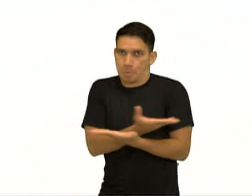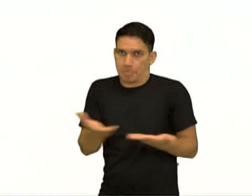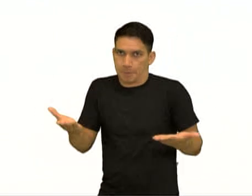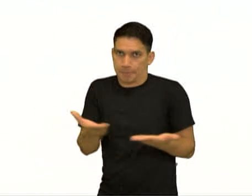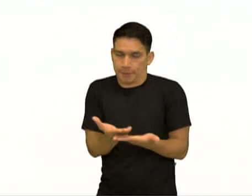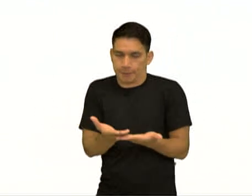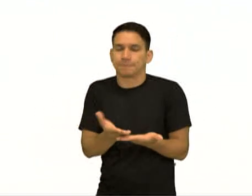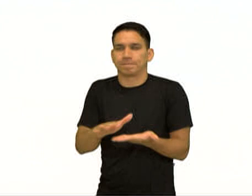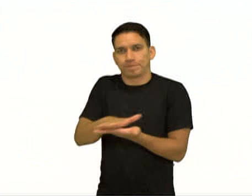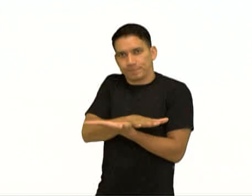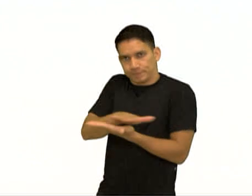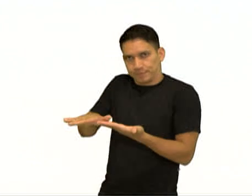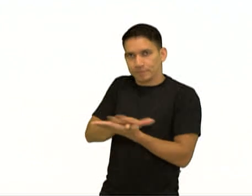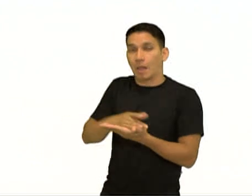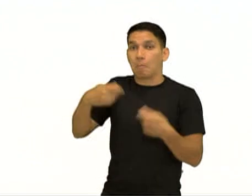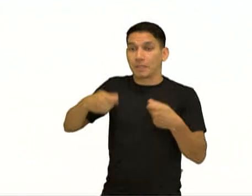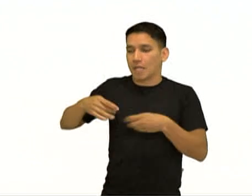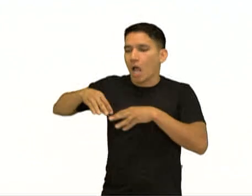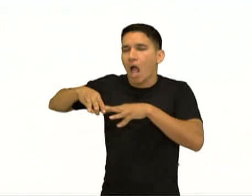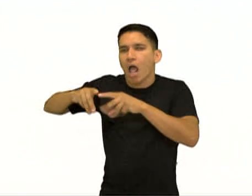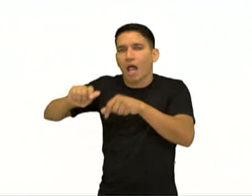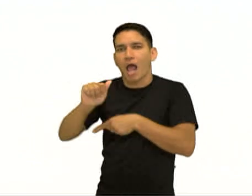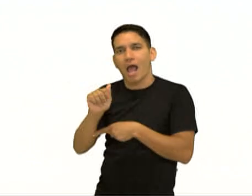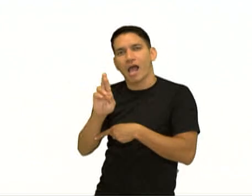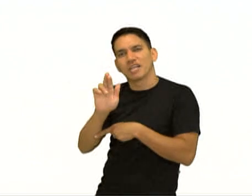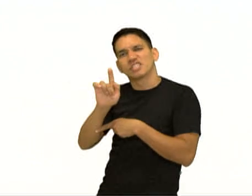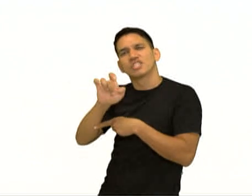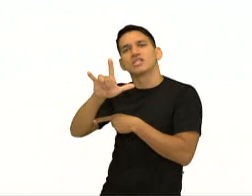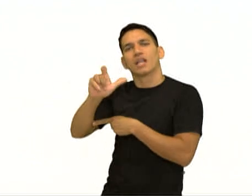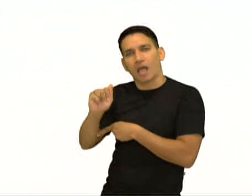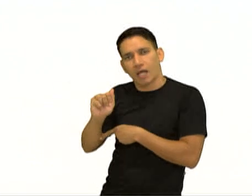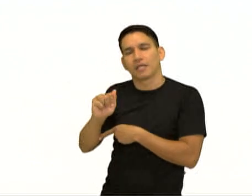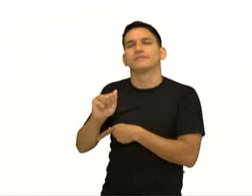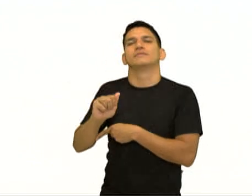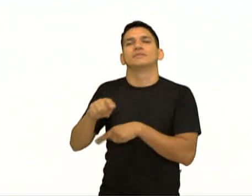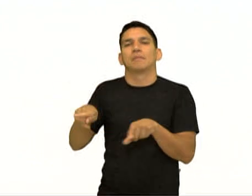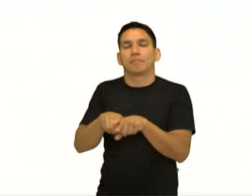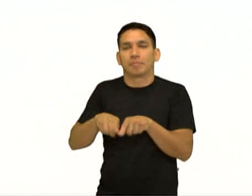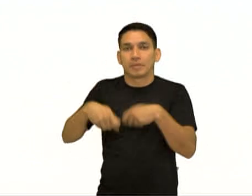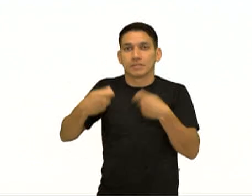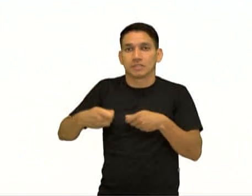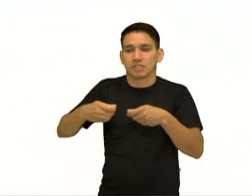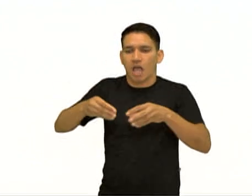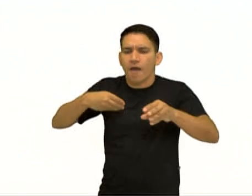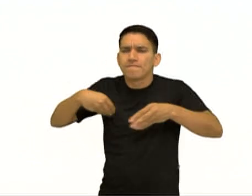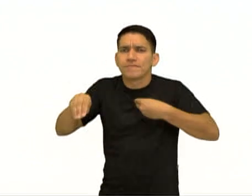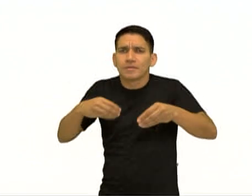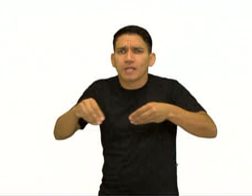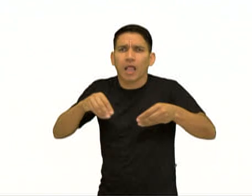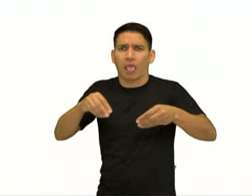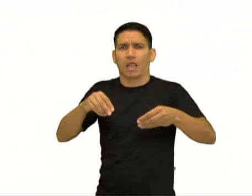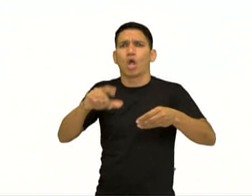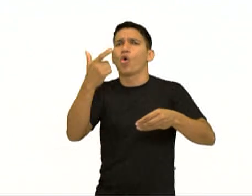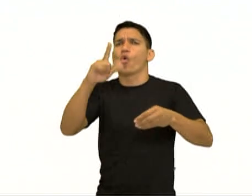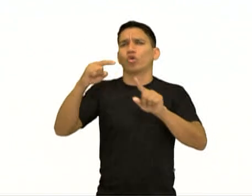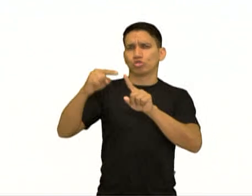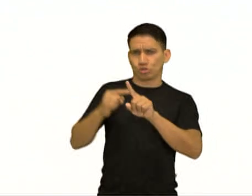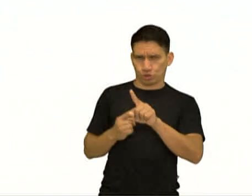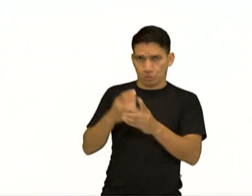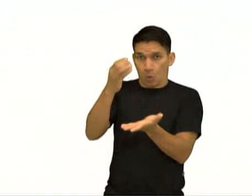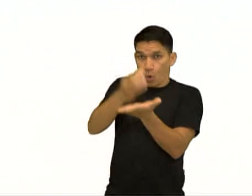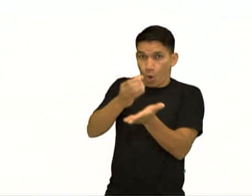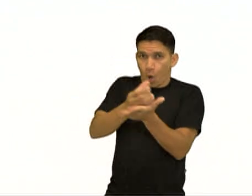maquete. Você vai precisar de argila para modelar esse vulcão, uma embalagem de filme fotográfico ou um outro tipo de copo